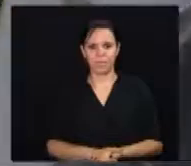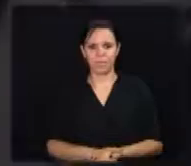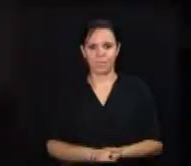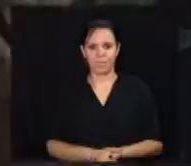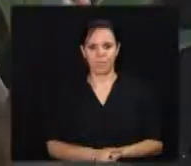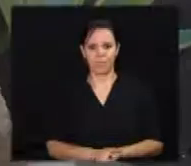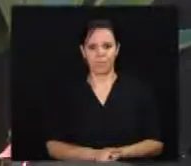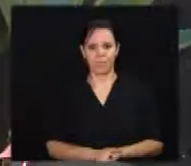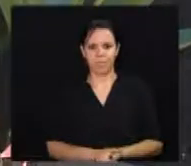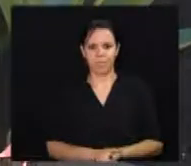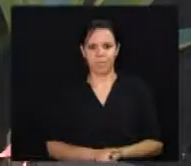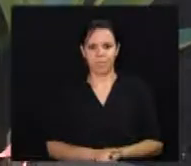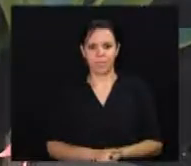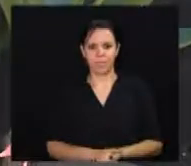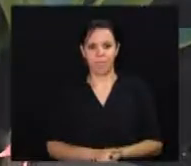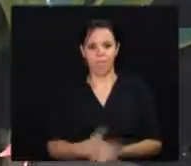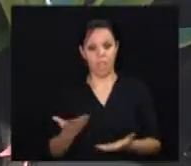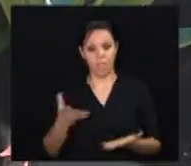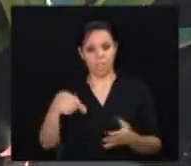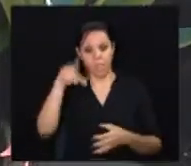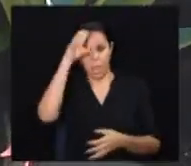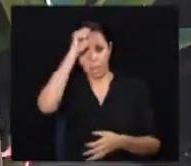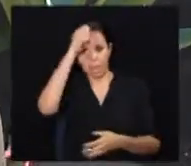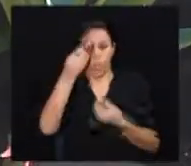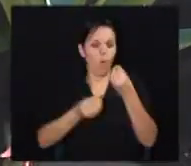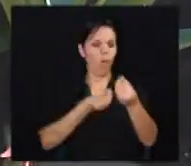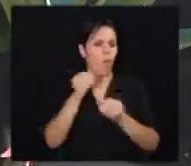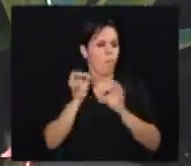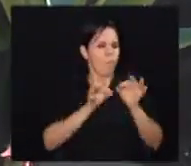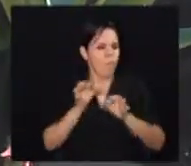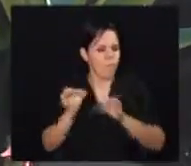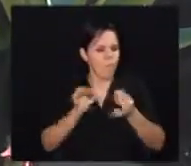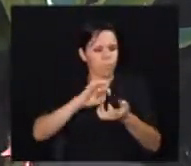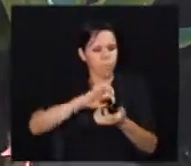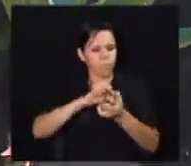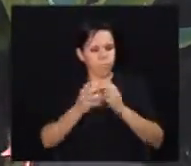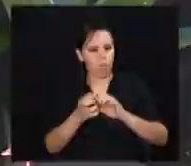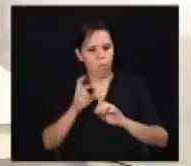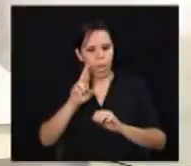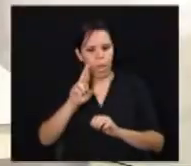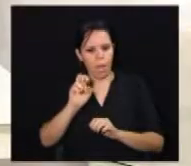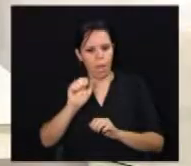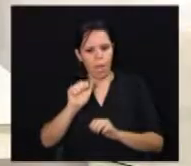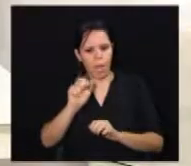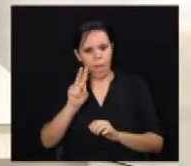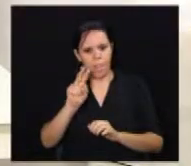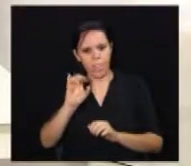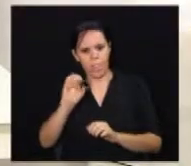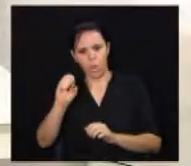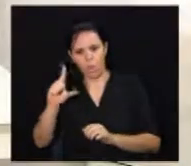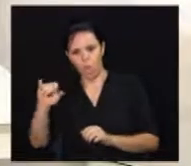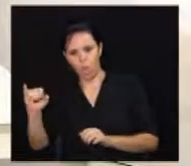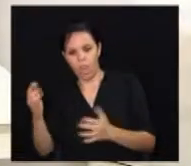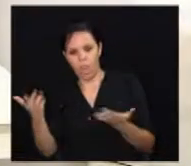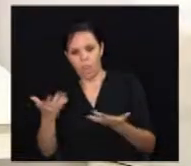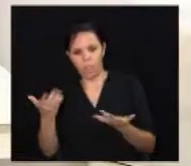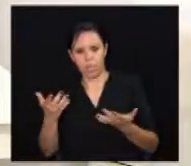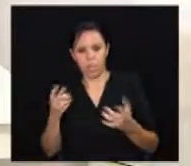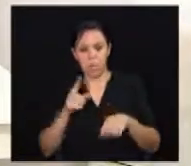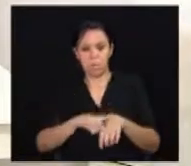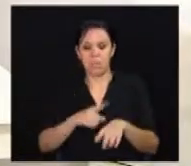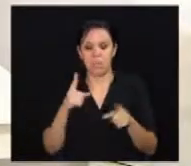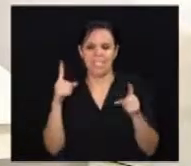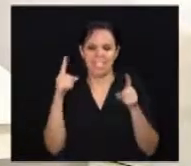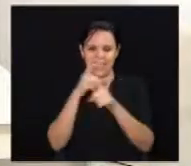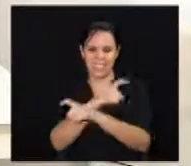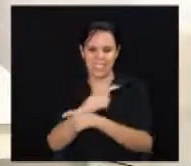Bom, agora que você já aprendeu como é que faz, né, o nosso ravioli, chegou esse momento mais difícil